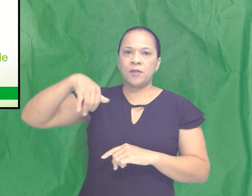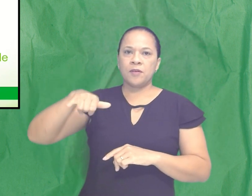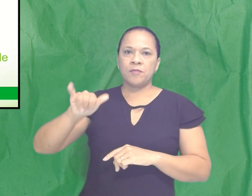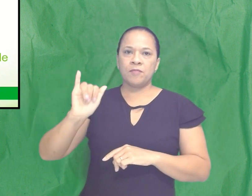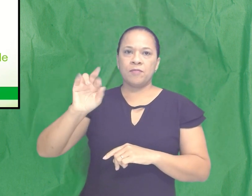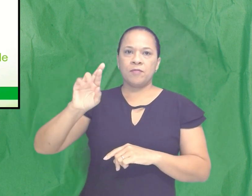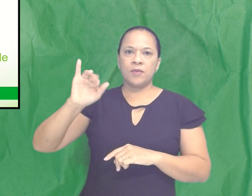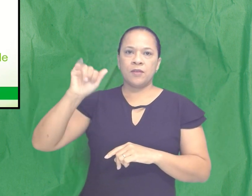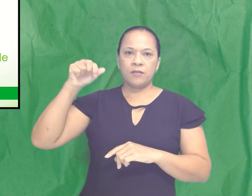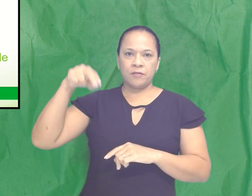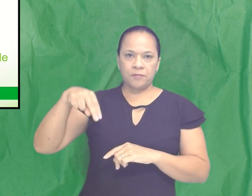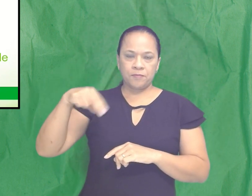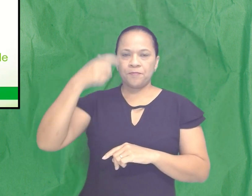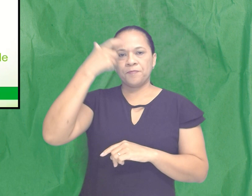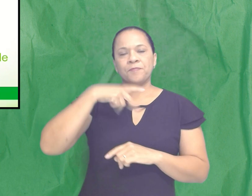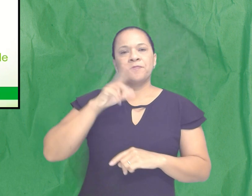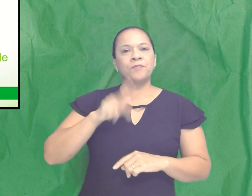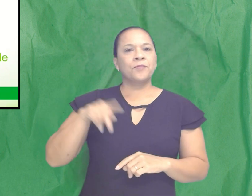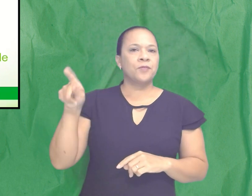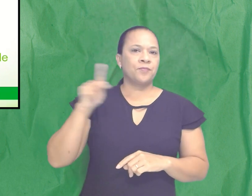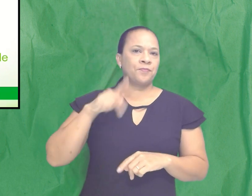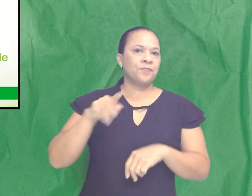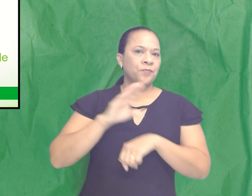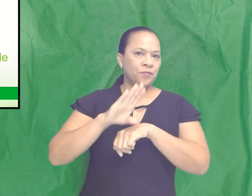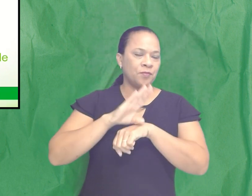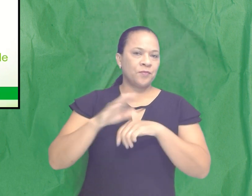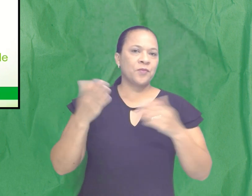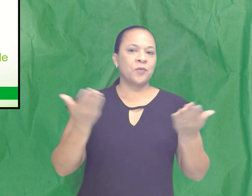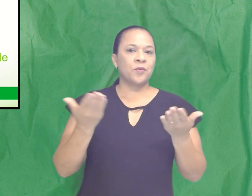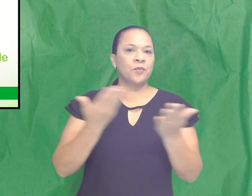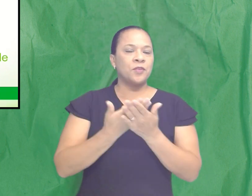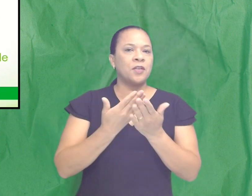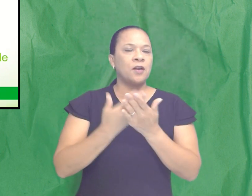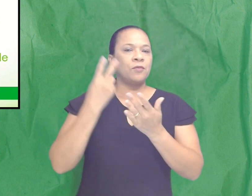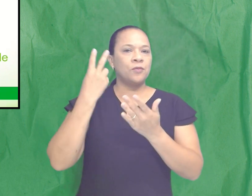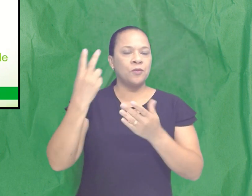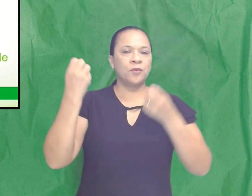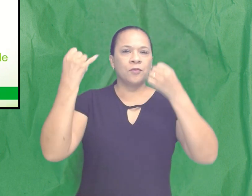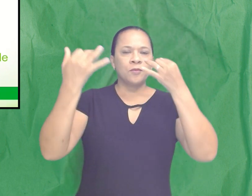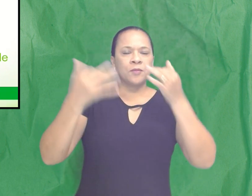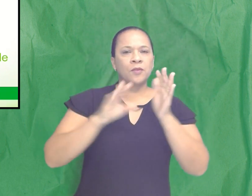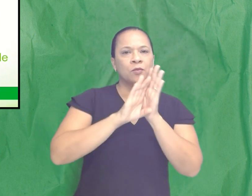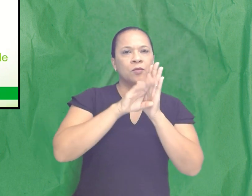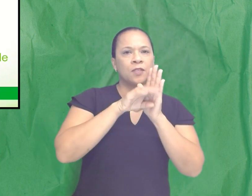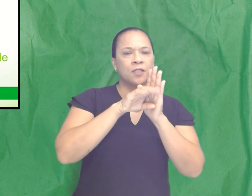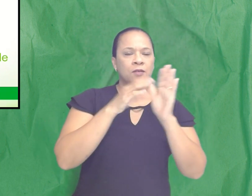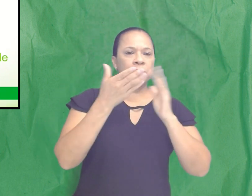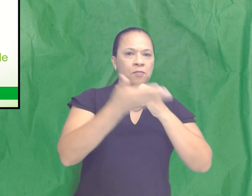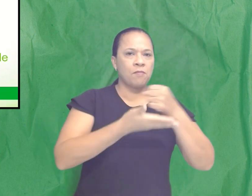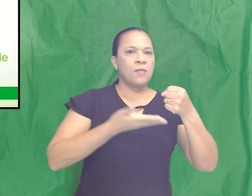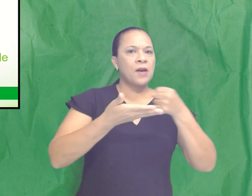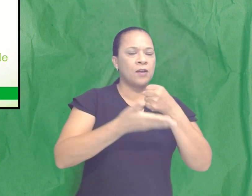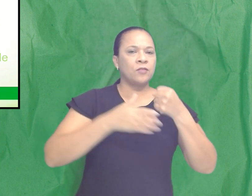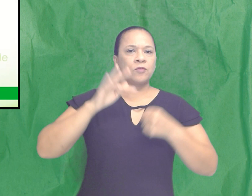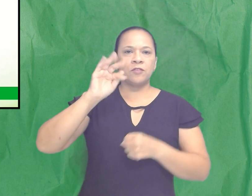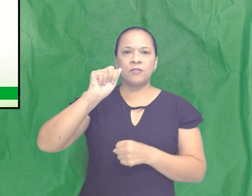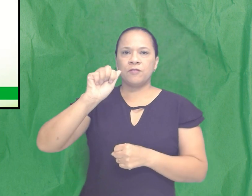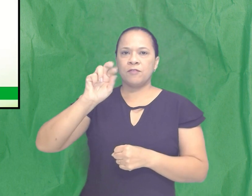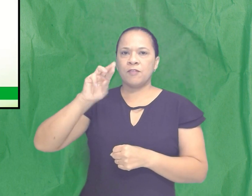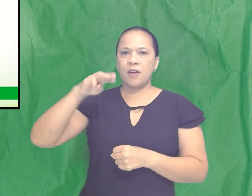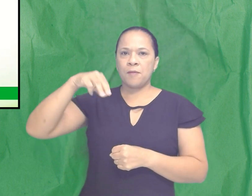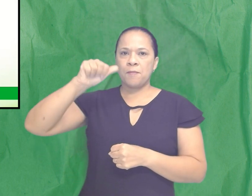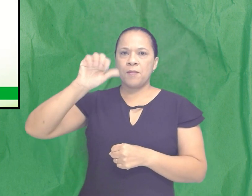sua professora neste curso. Nesta aula de número 2, nós vamos falar sobre os conceitos básicos em farmacologia.